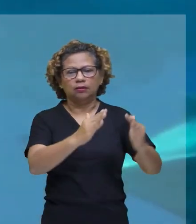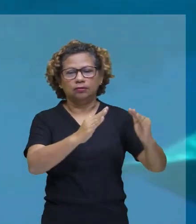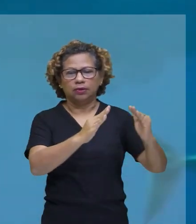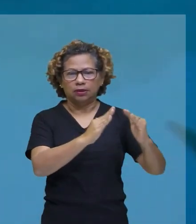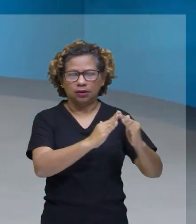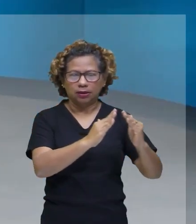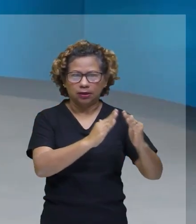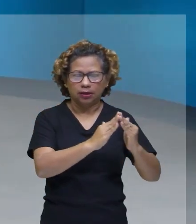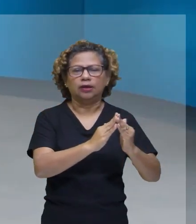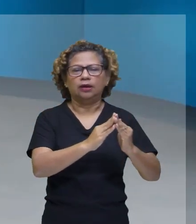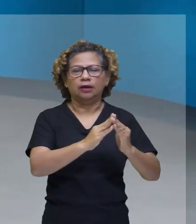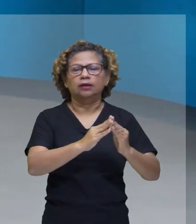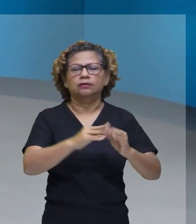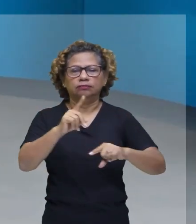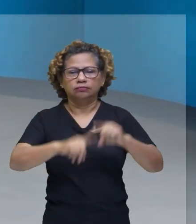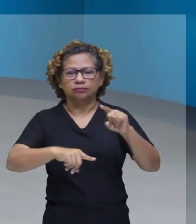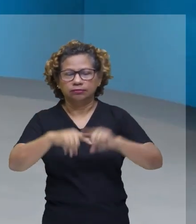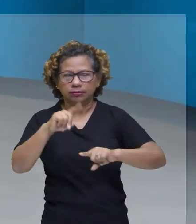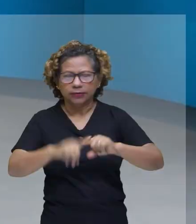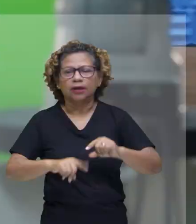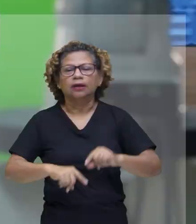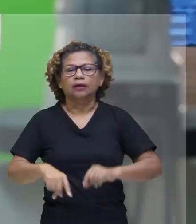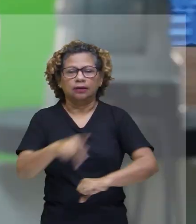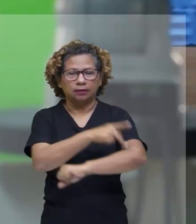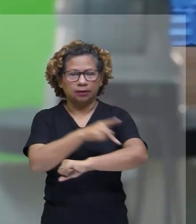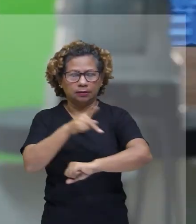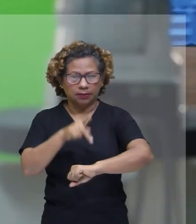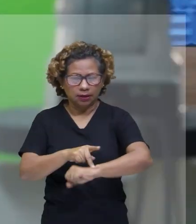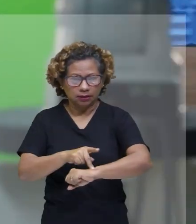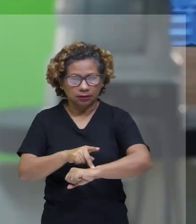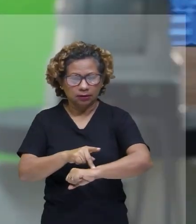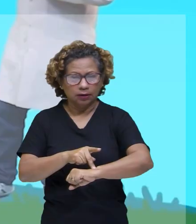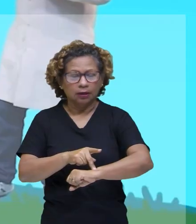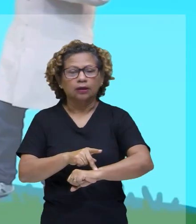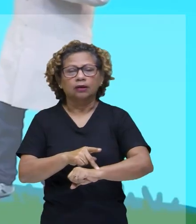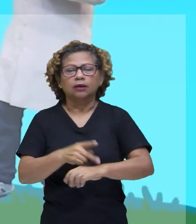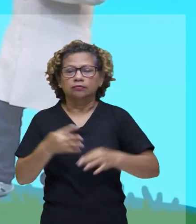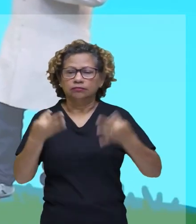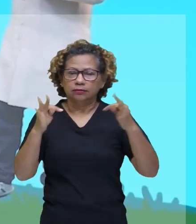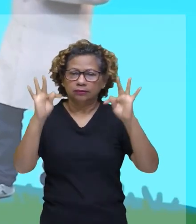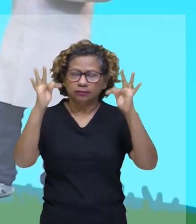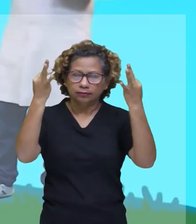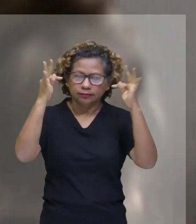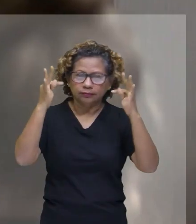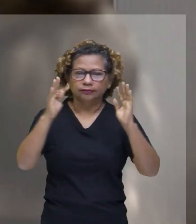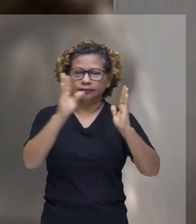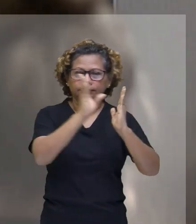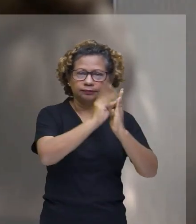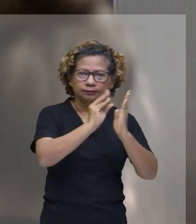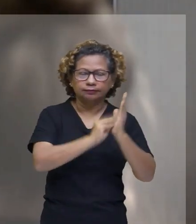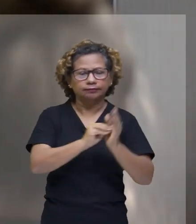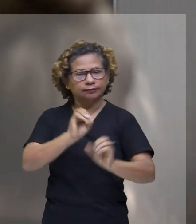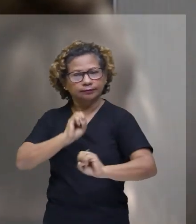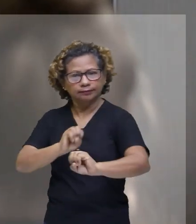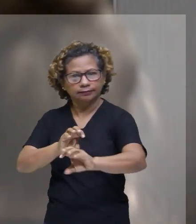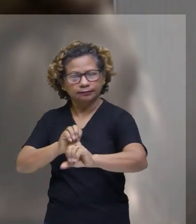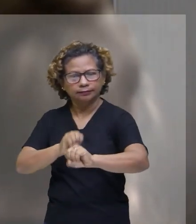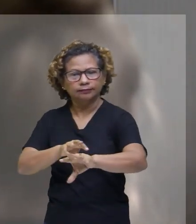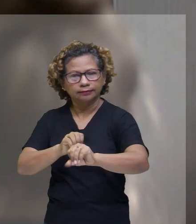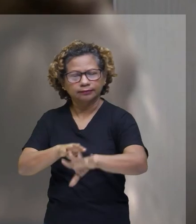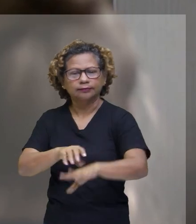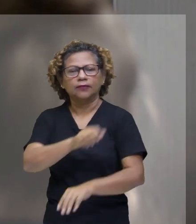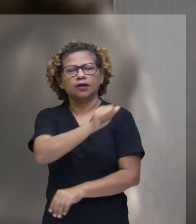de ferramentas pedagógicas e tecnológicas dá acesso remoto aos conteúdos educativos, permitindo aos